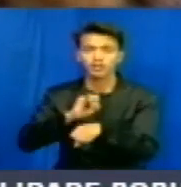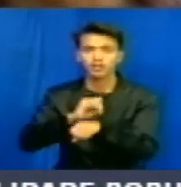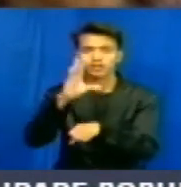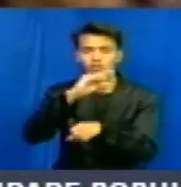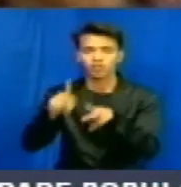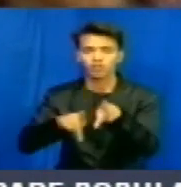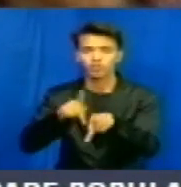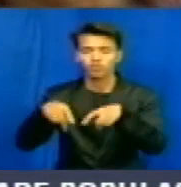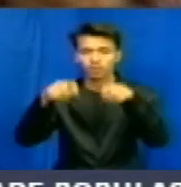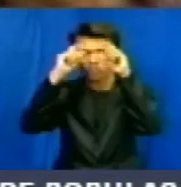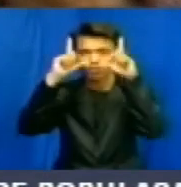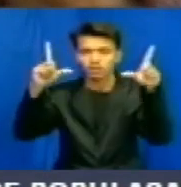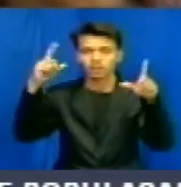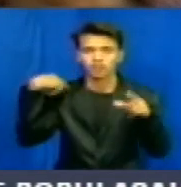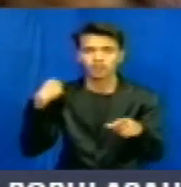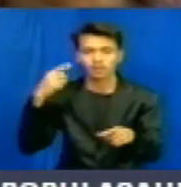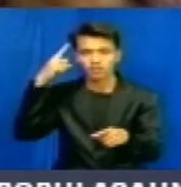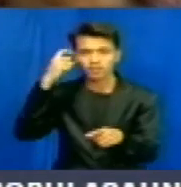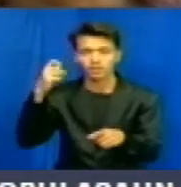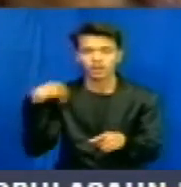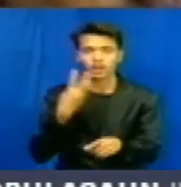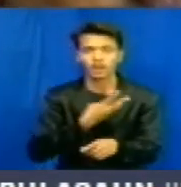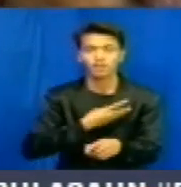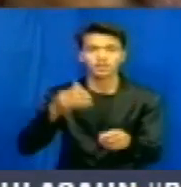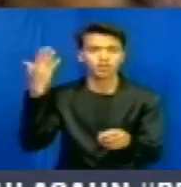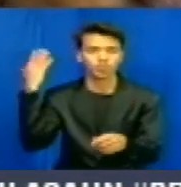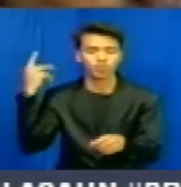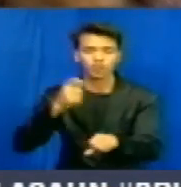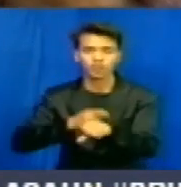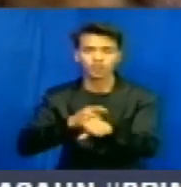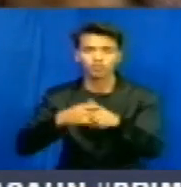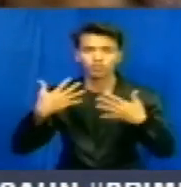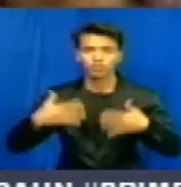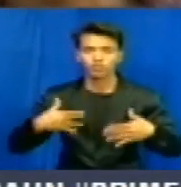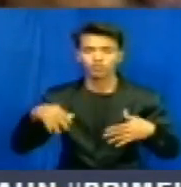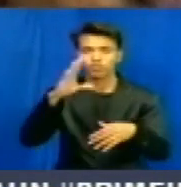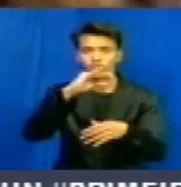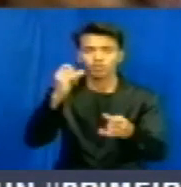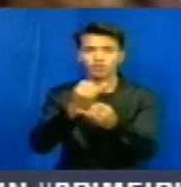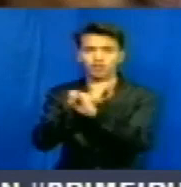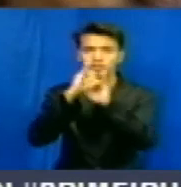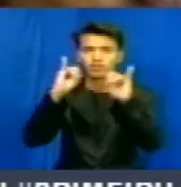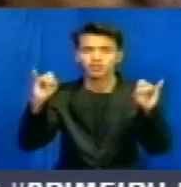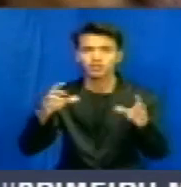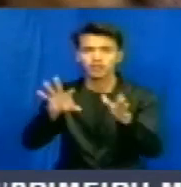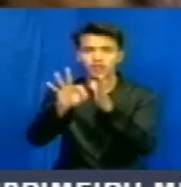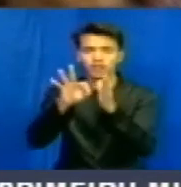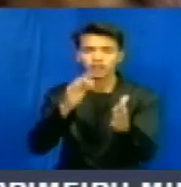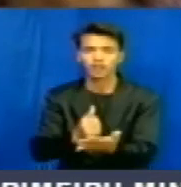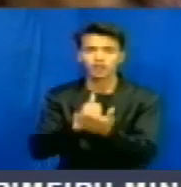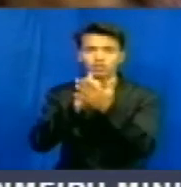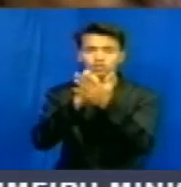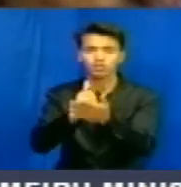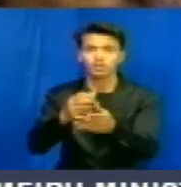tomak, tamba a misira ne, uluk e tempo funo ba ukun rasikan, retam tulum, retam defesa